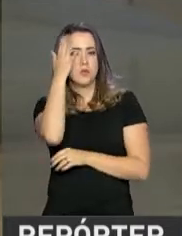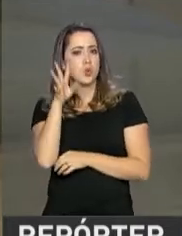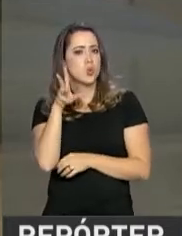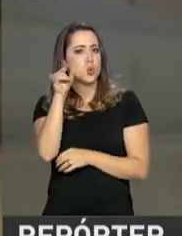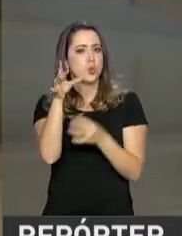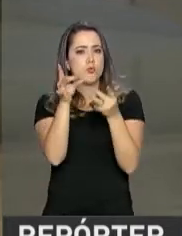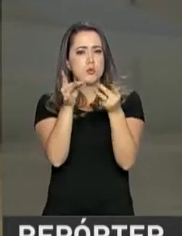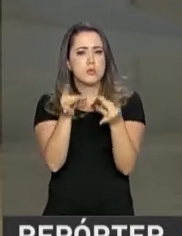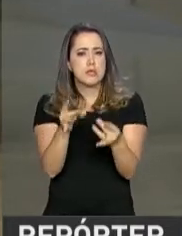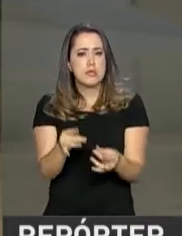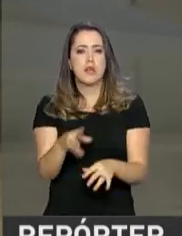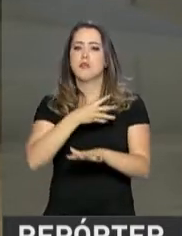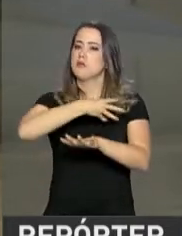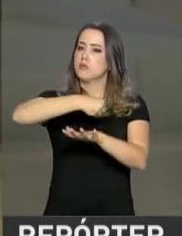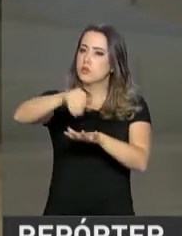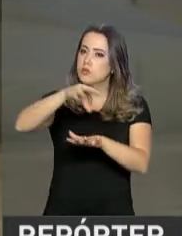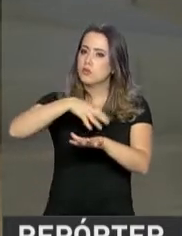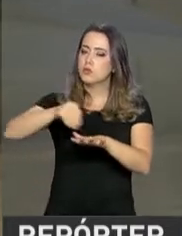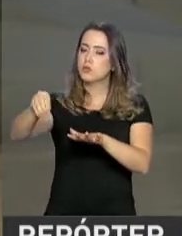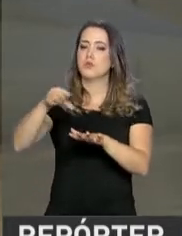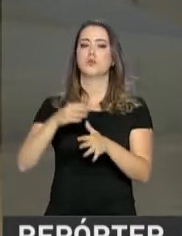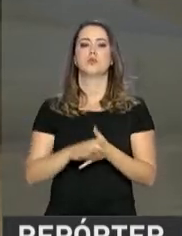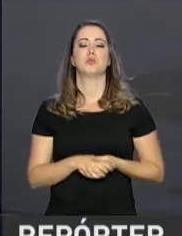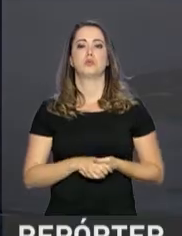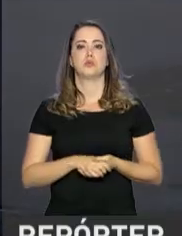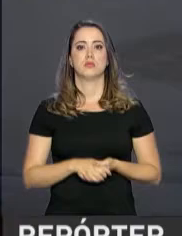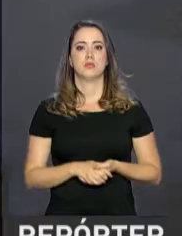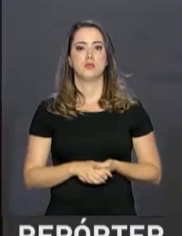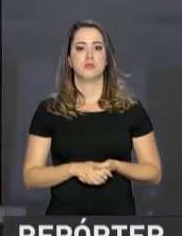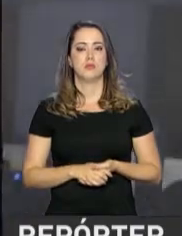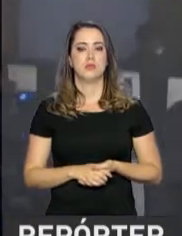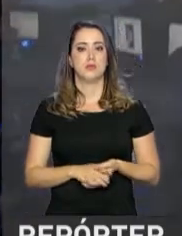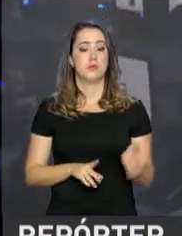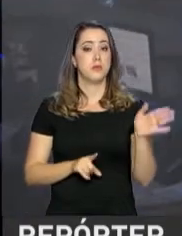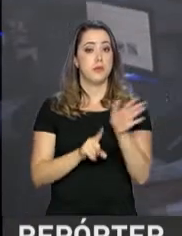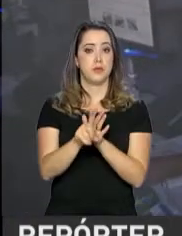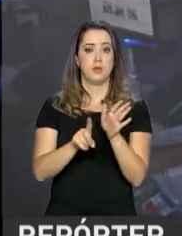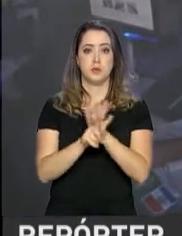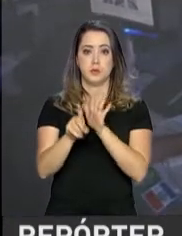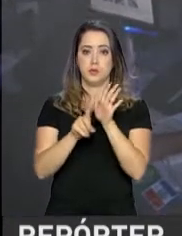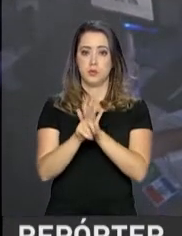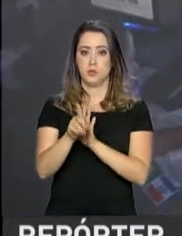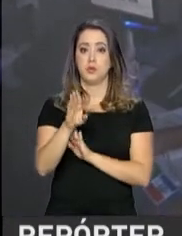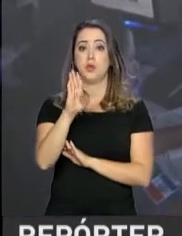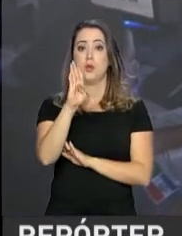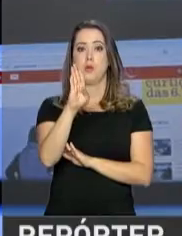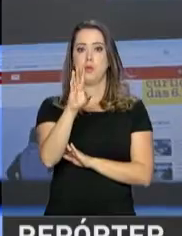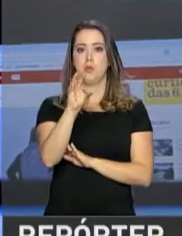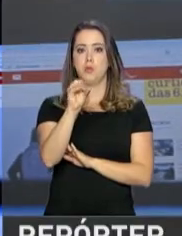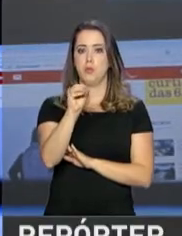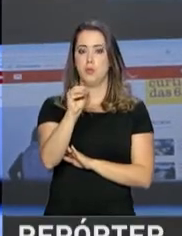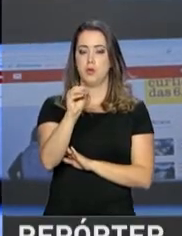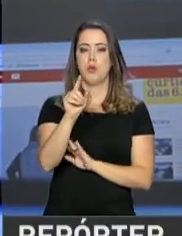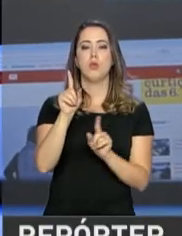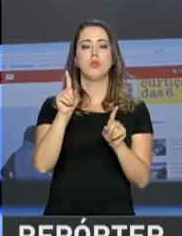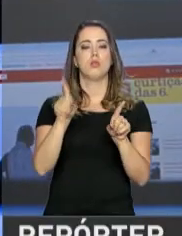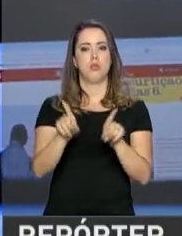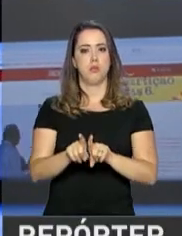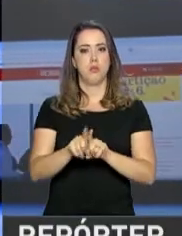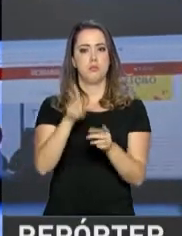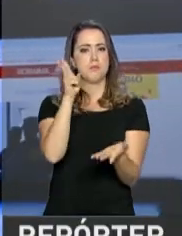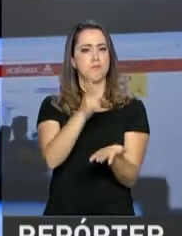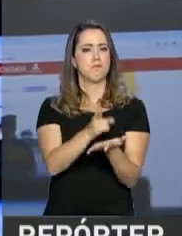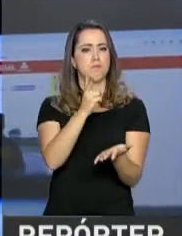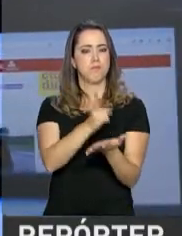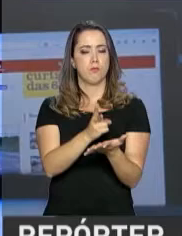dos crimes deve ficar mais eficaz investigações e boletins de ocorrência também vão ser padronizados